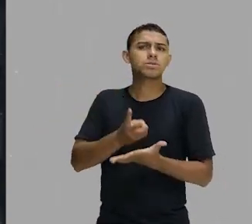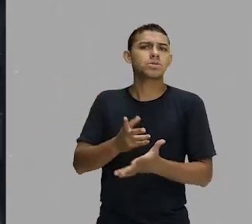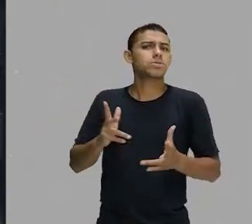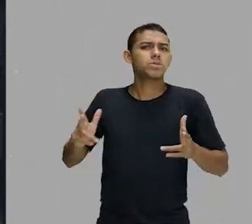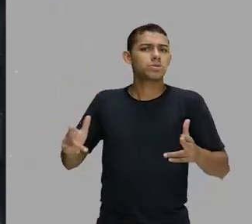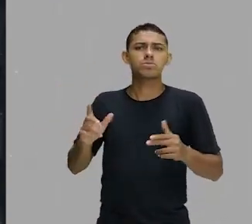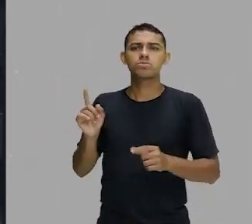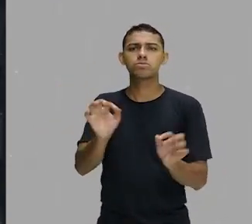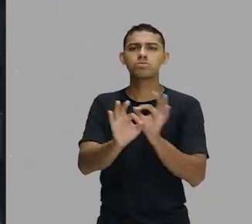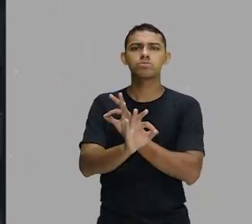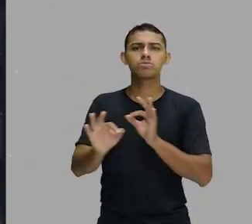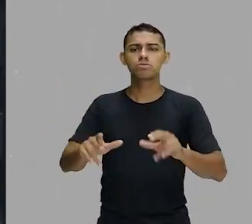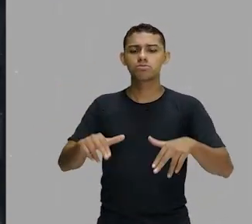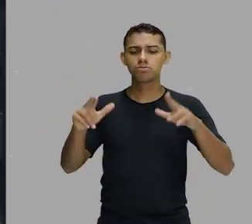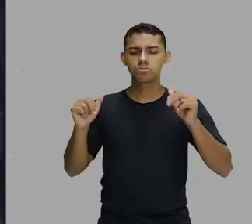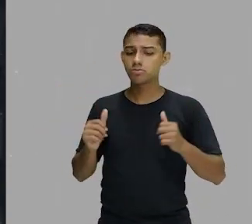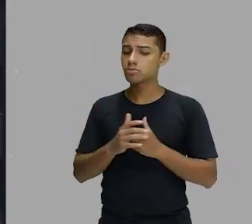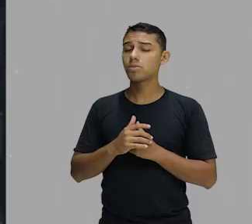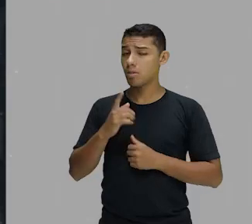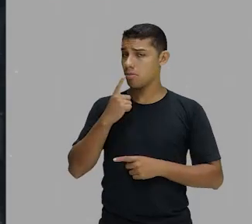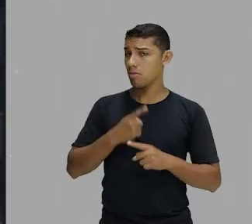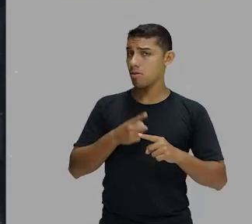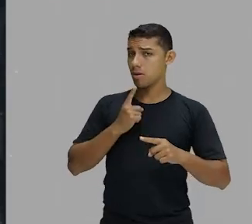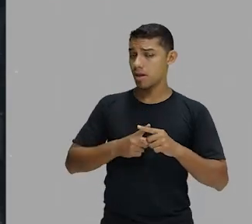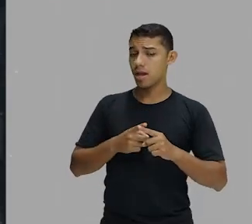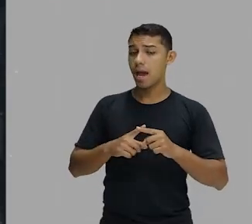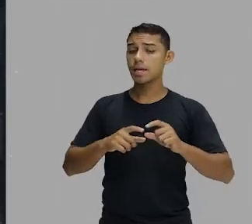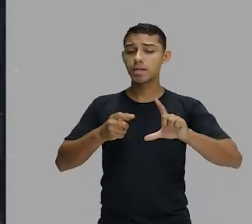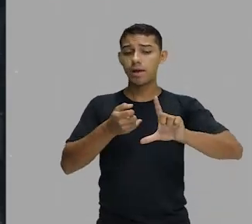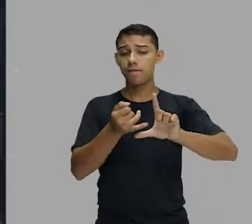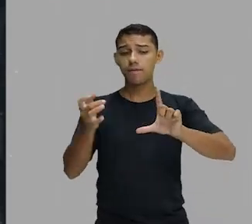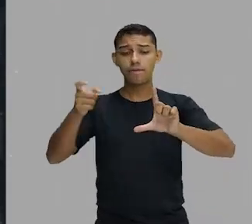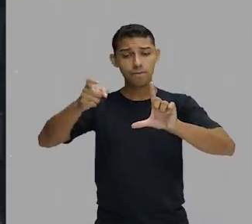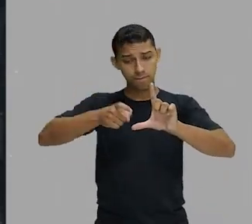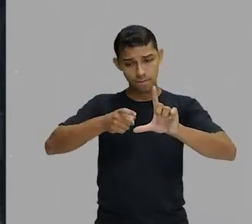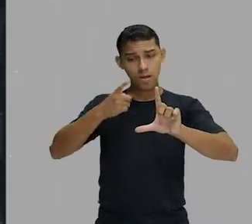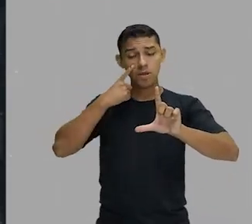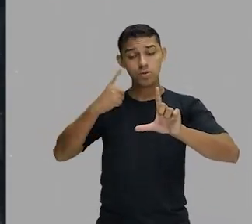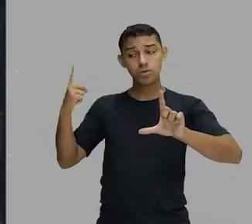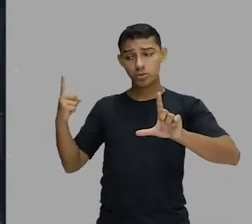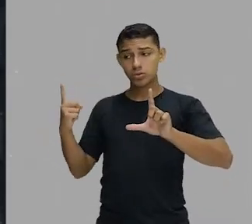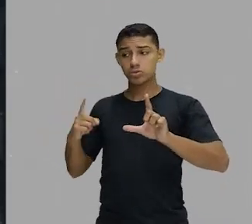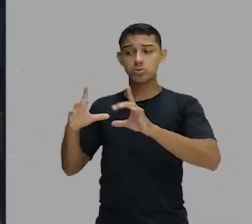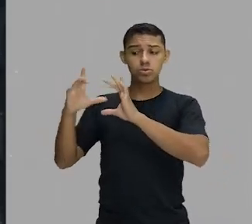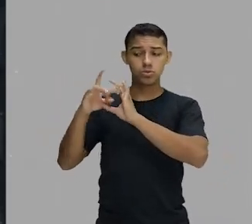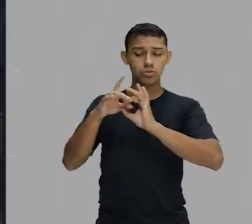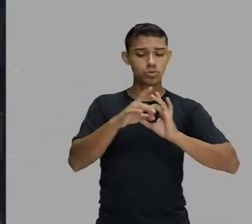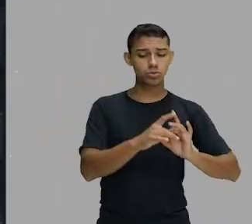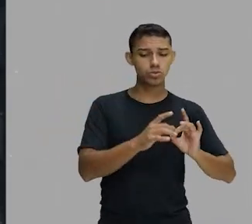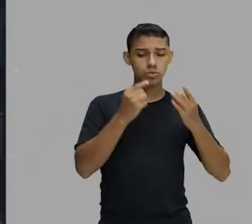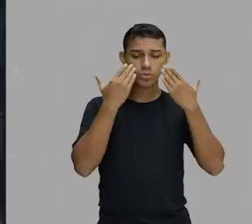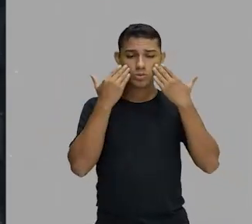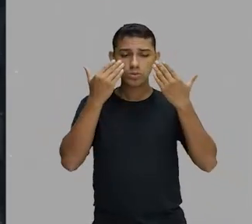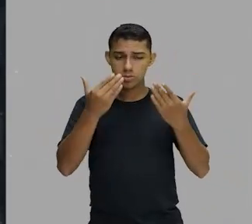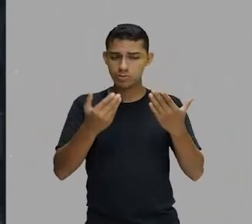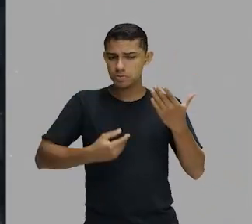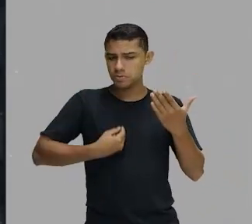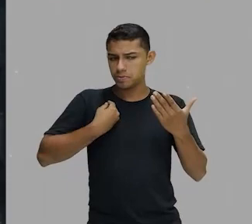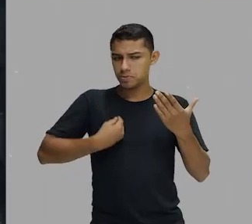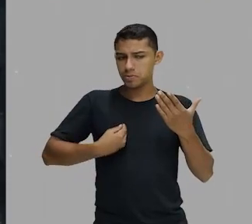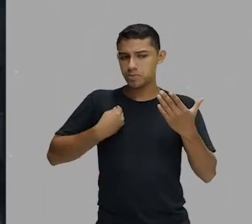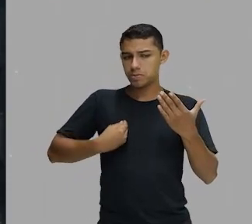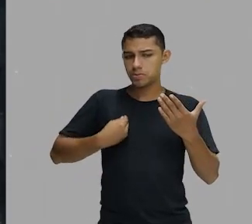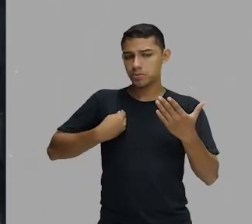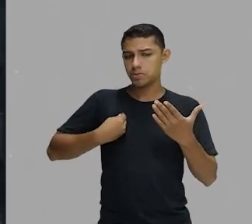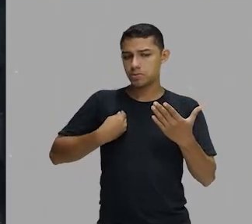mesmo? Justamente, gente, porque nessa função nova que nós estamos vendo os contextos onde ela aparece, aqui